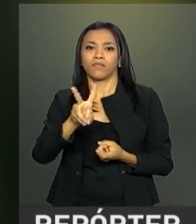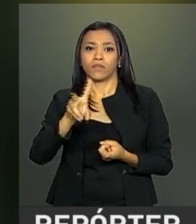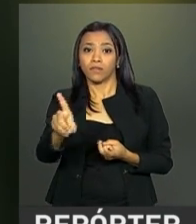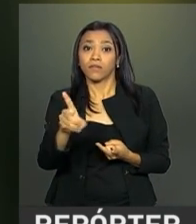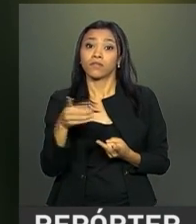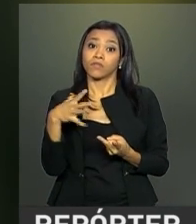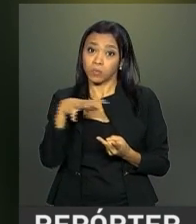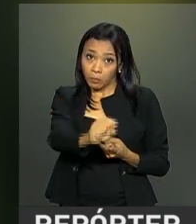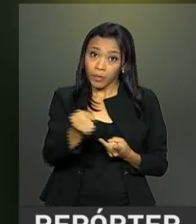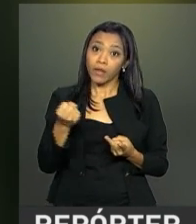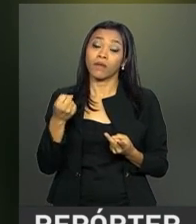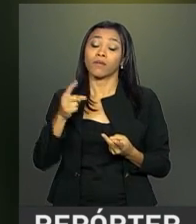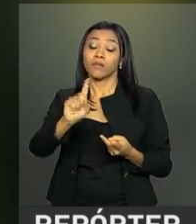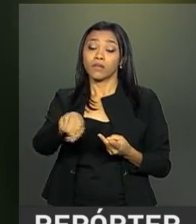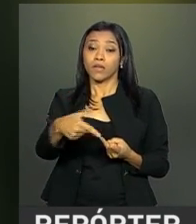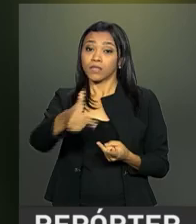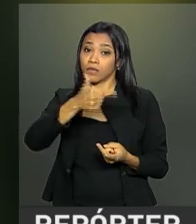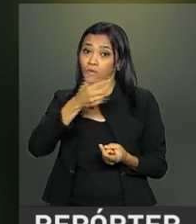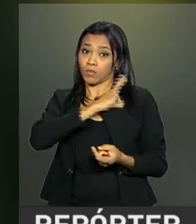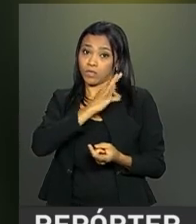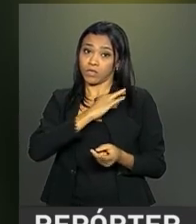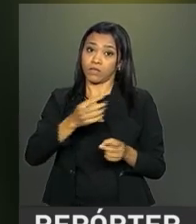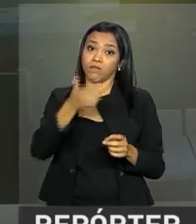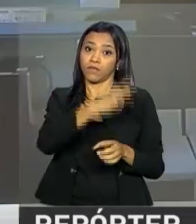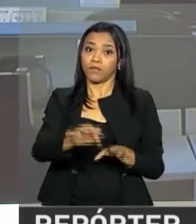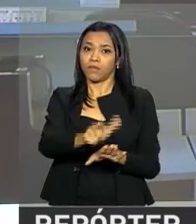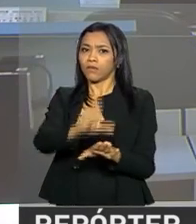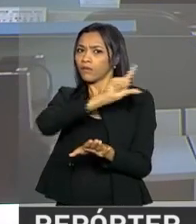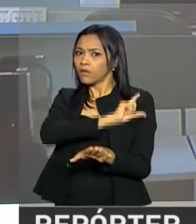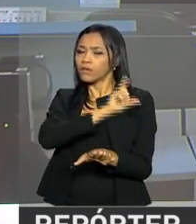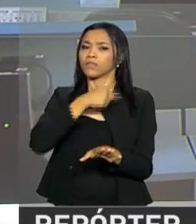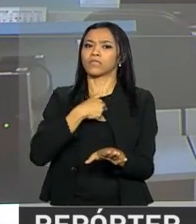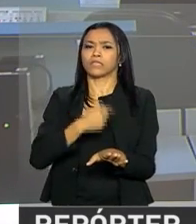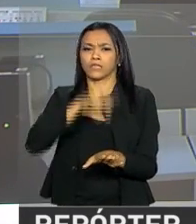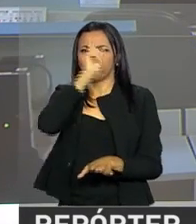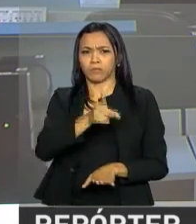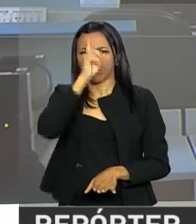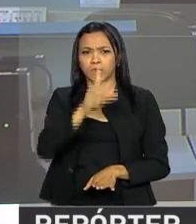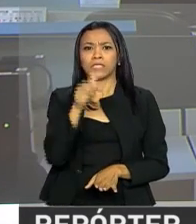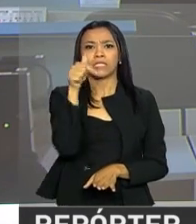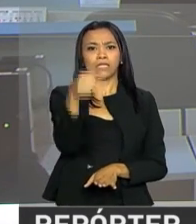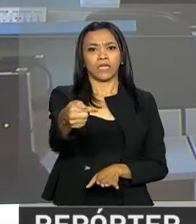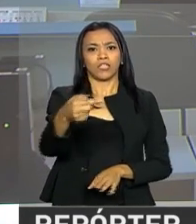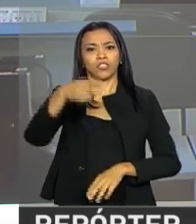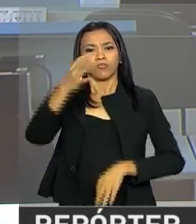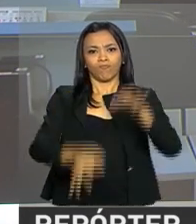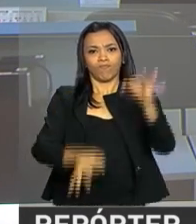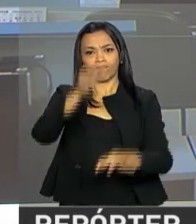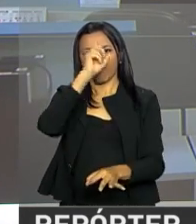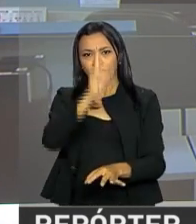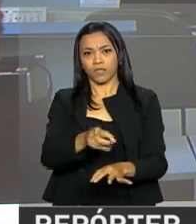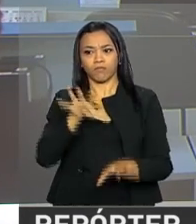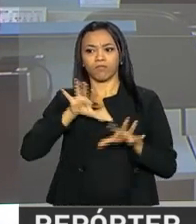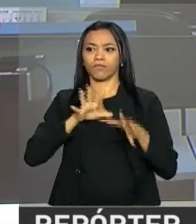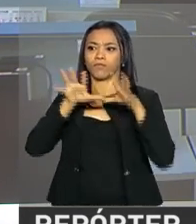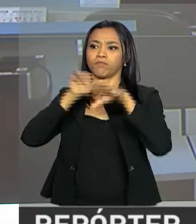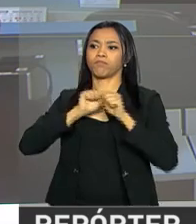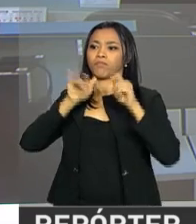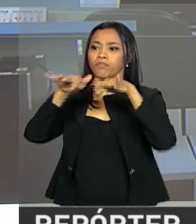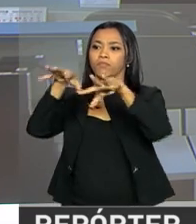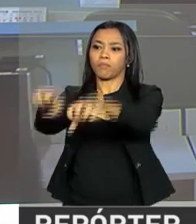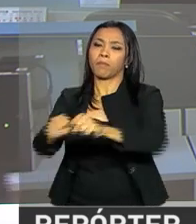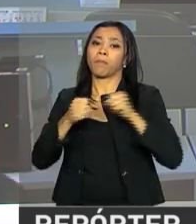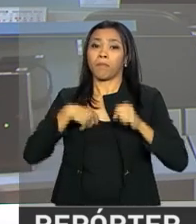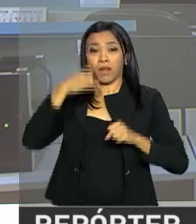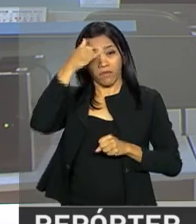a polícia federal antecipou o cumprimento de sete ordens judiciais para evitar o possível abuso sexual